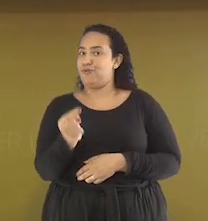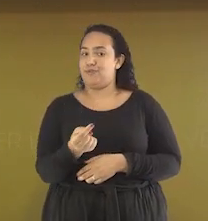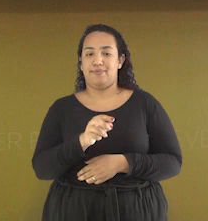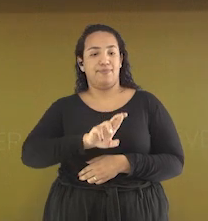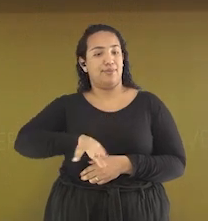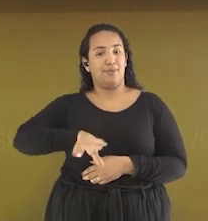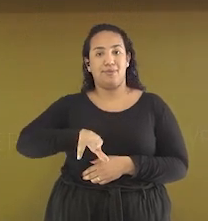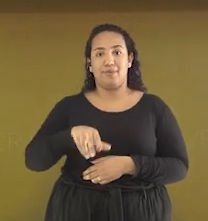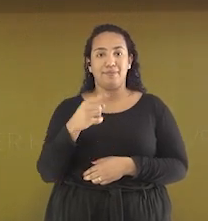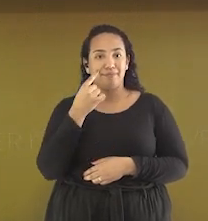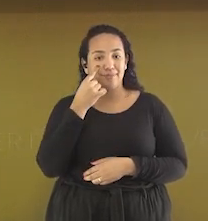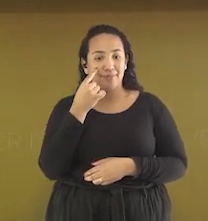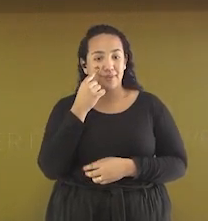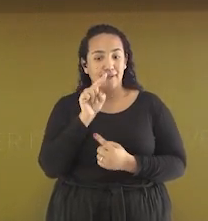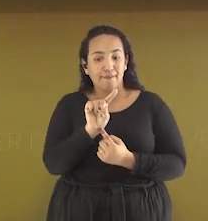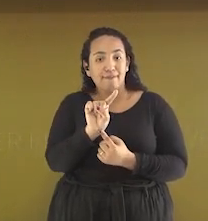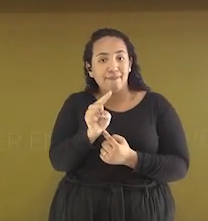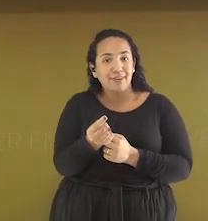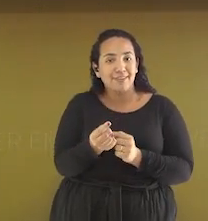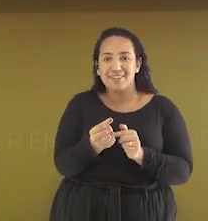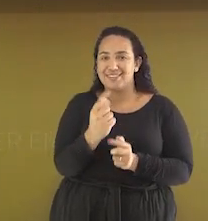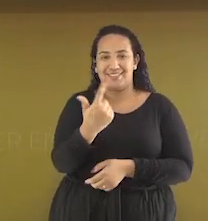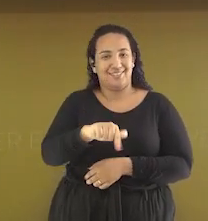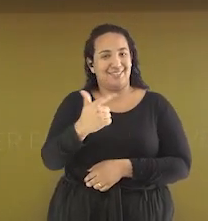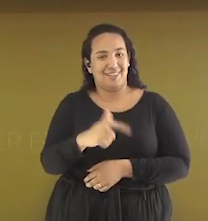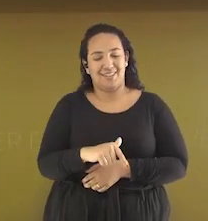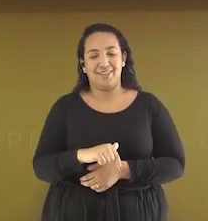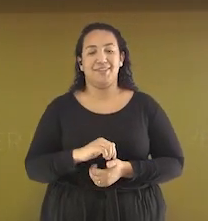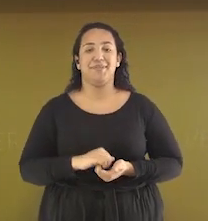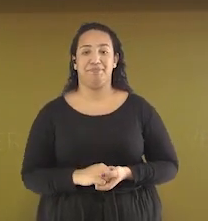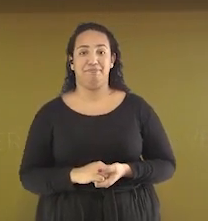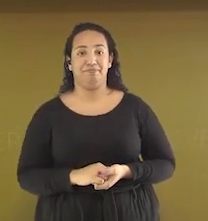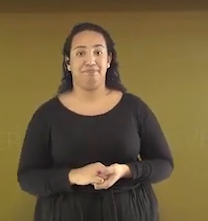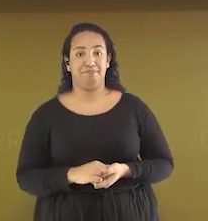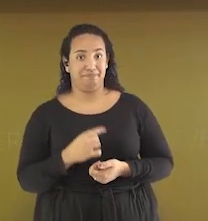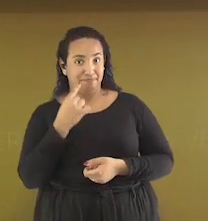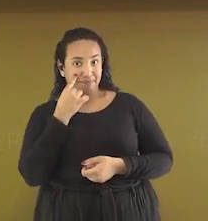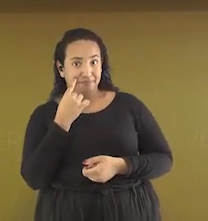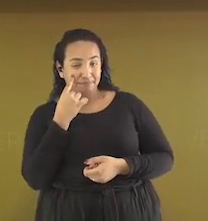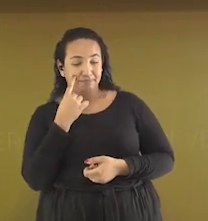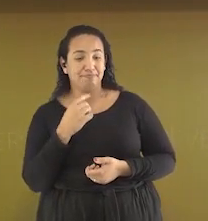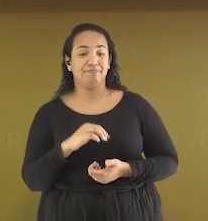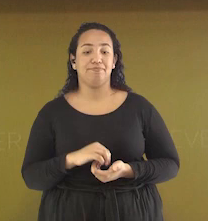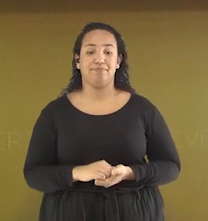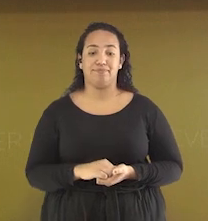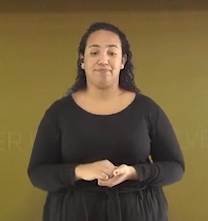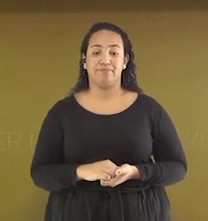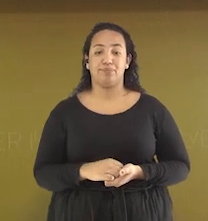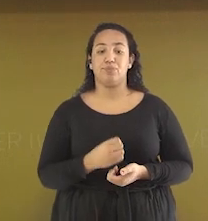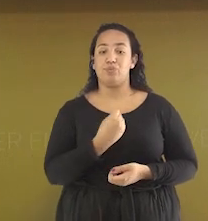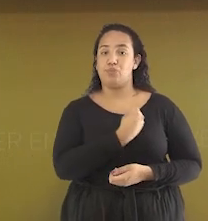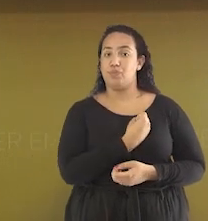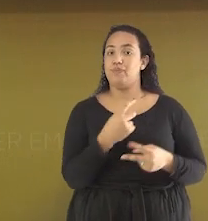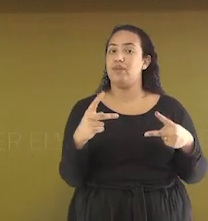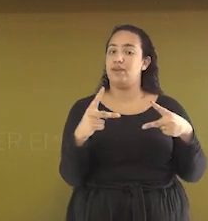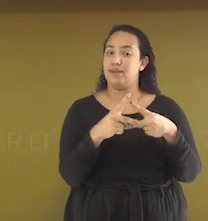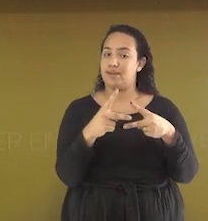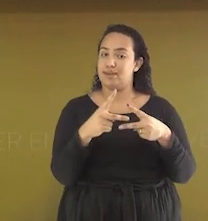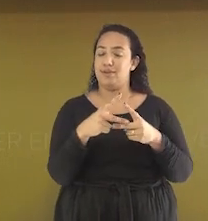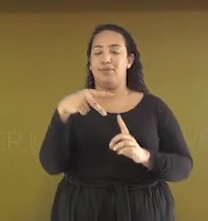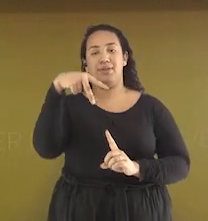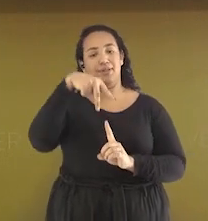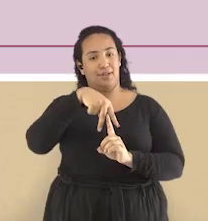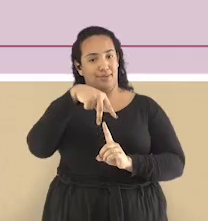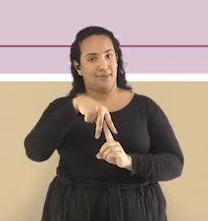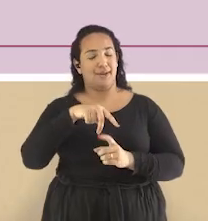decimais, pois eles não possuem vírgula. Observou? São números inteiros